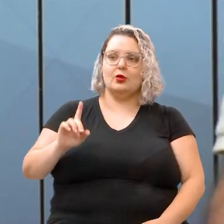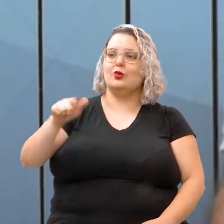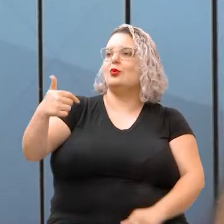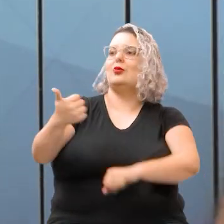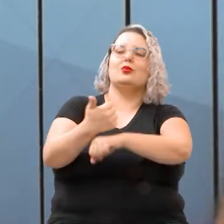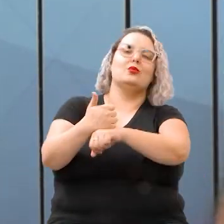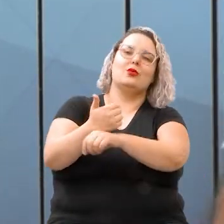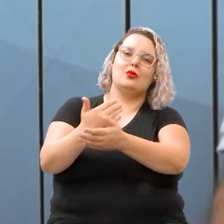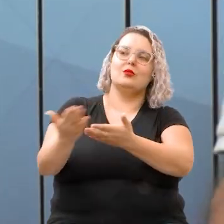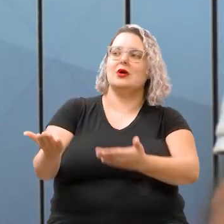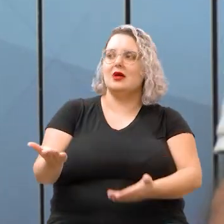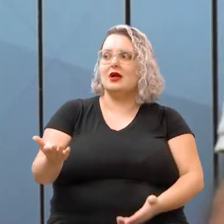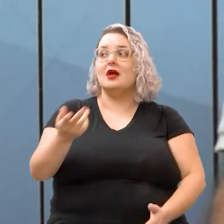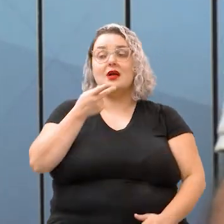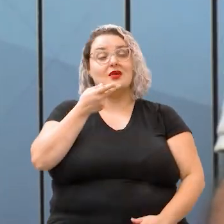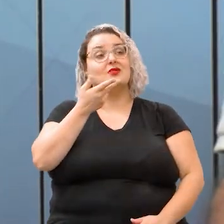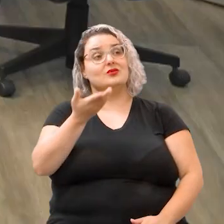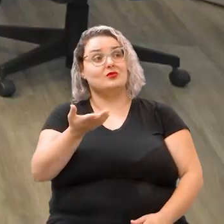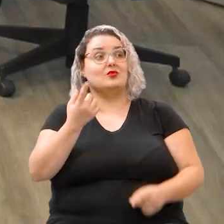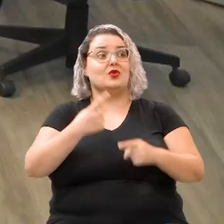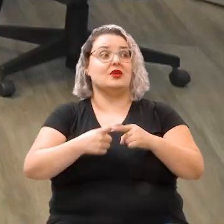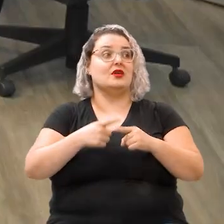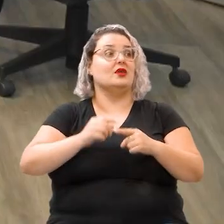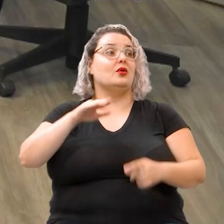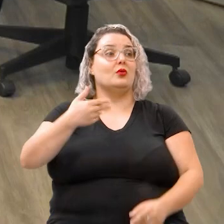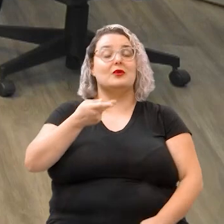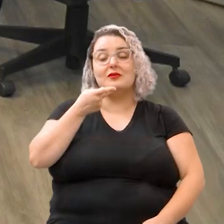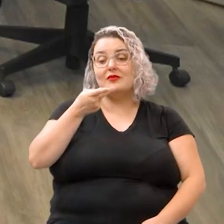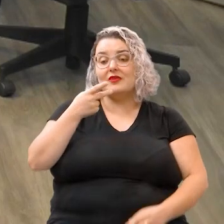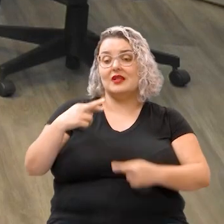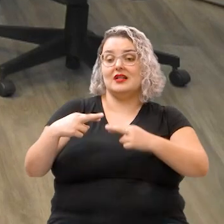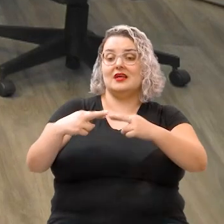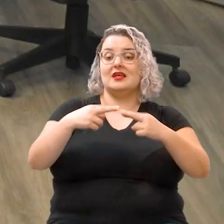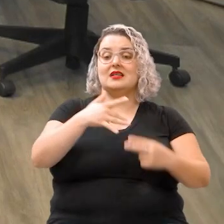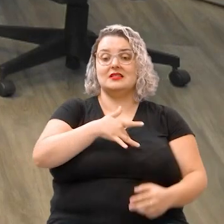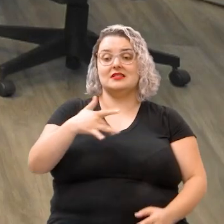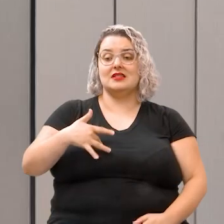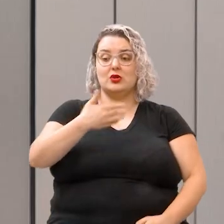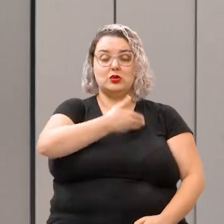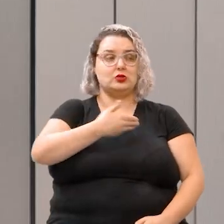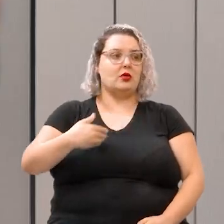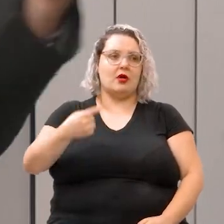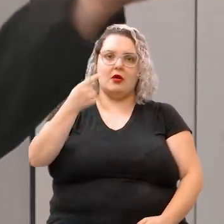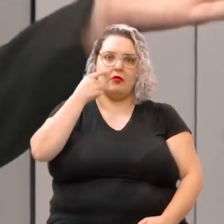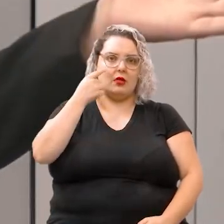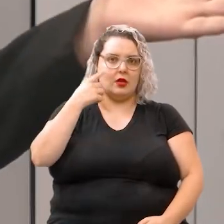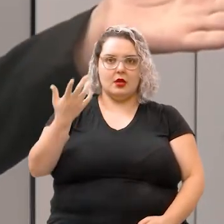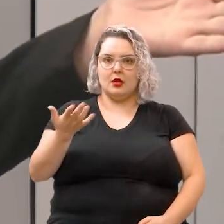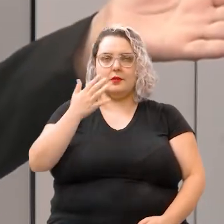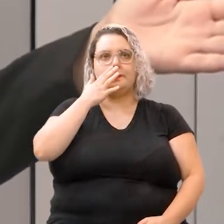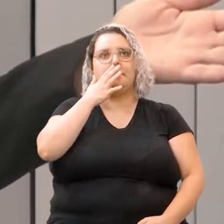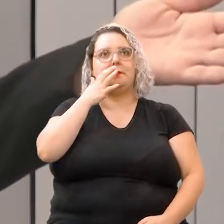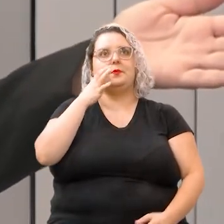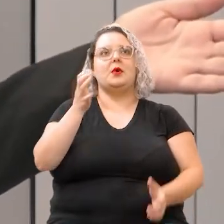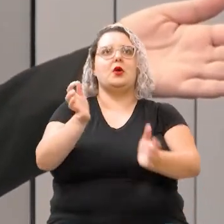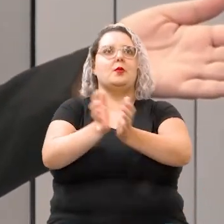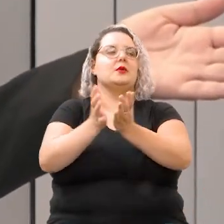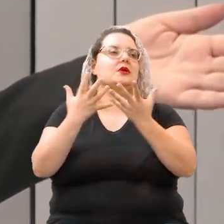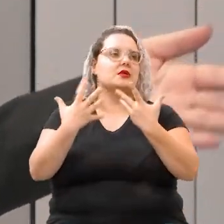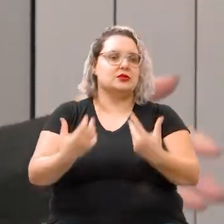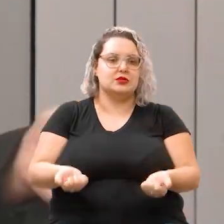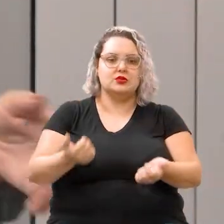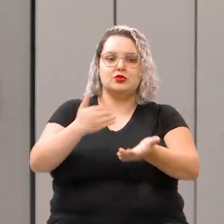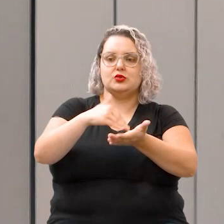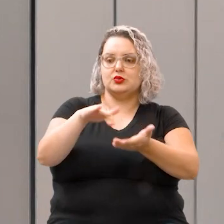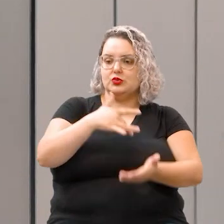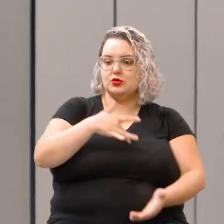colega começou. Eu digo isso até porque quando a gente fala em rede de saúde pública, a gente observa aí, até quando a comissão recebe o secretário